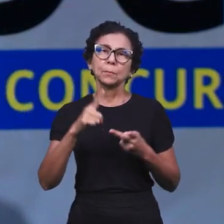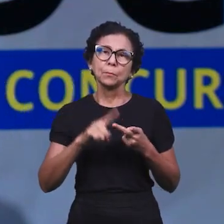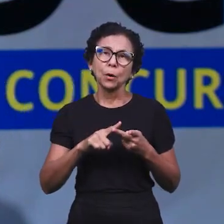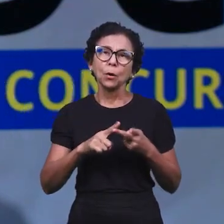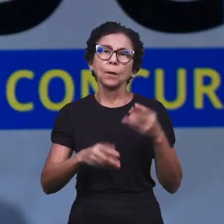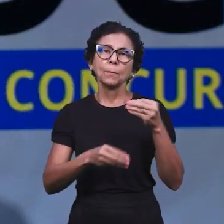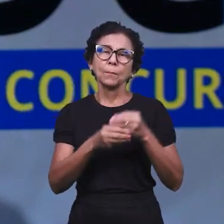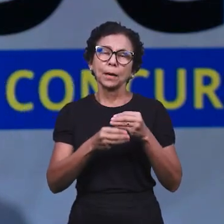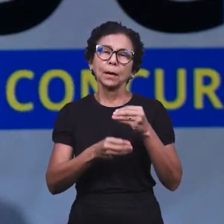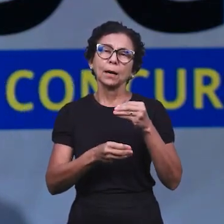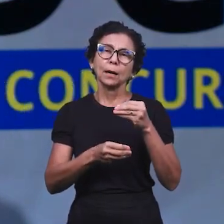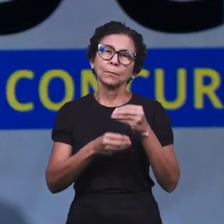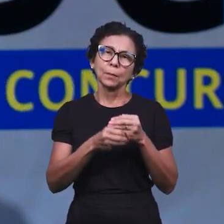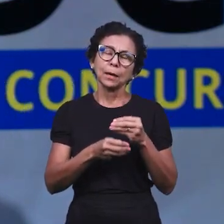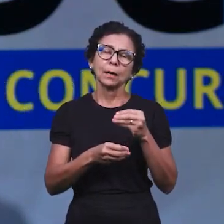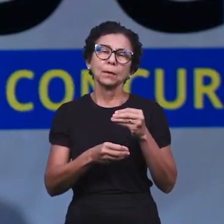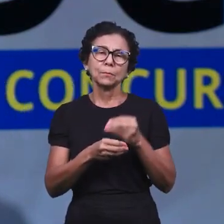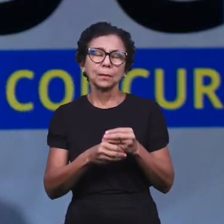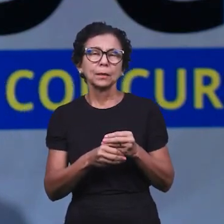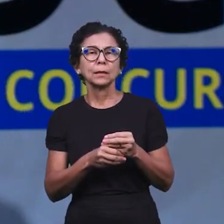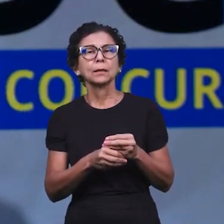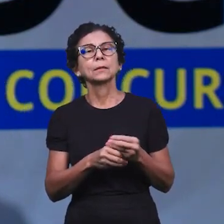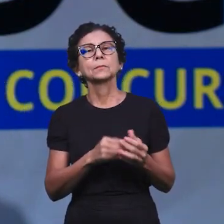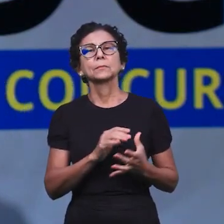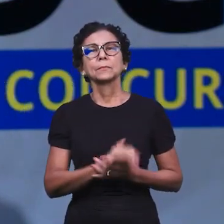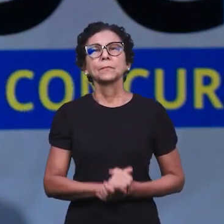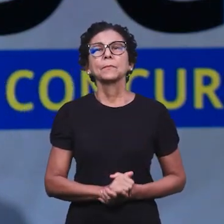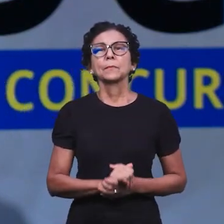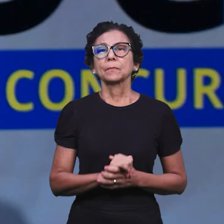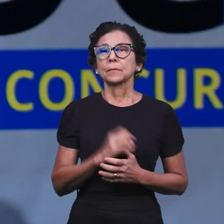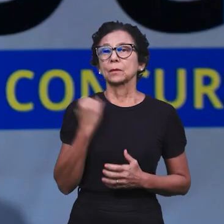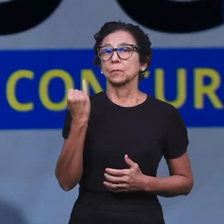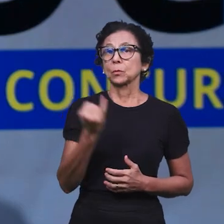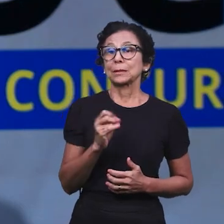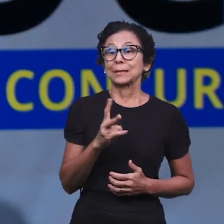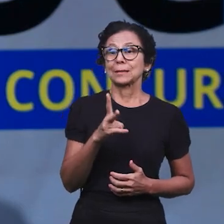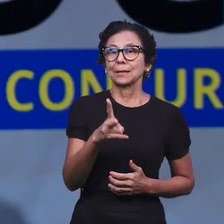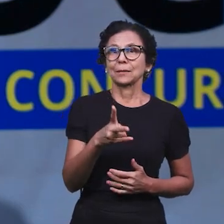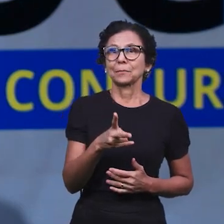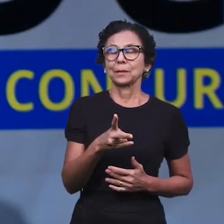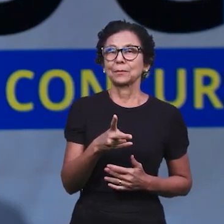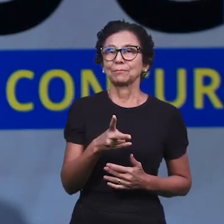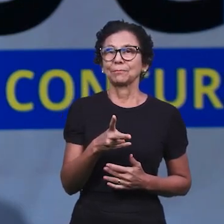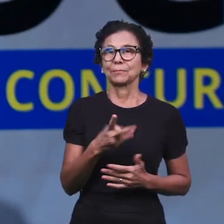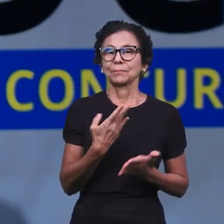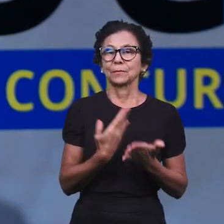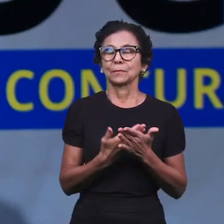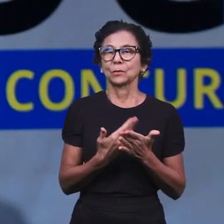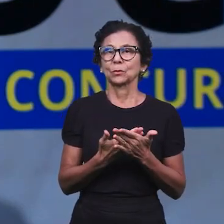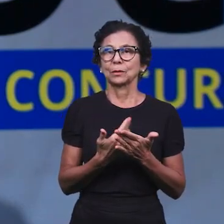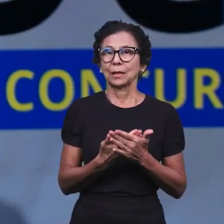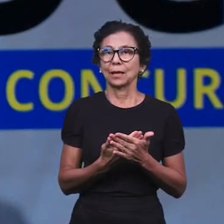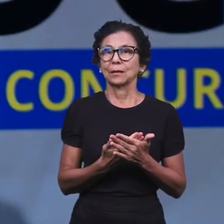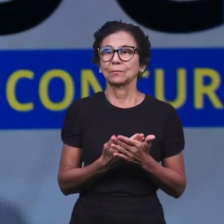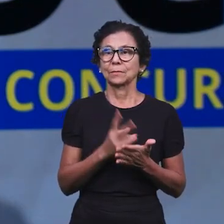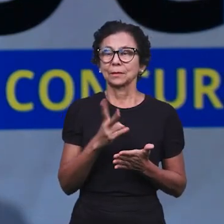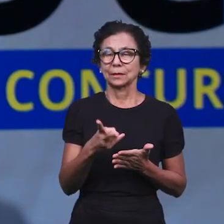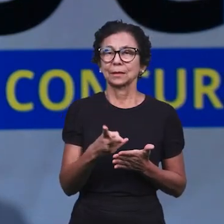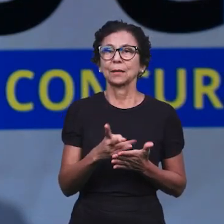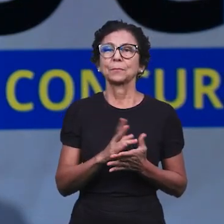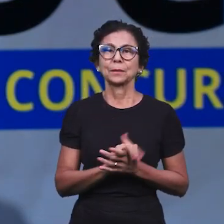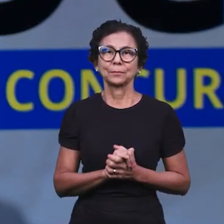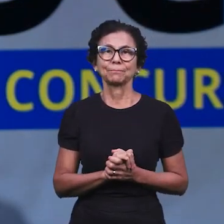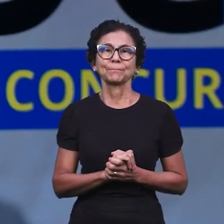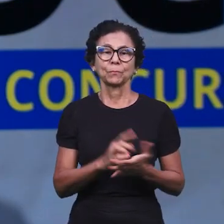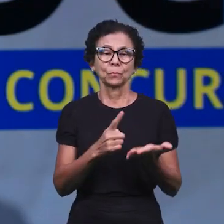aumentando gradativamente, mas o importante é o quê? Estudar sempre, estudar com constância. Isso